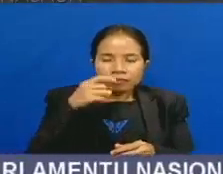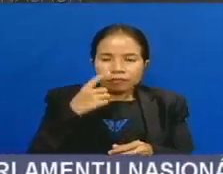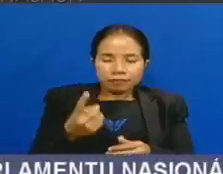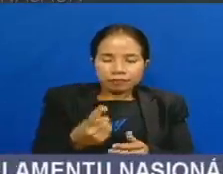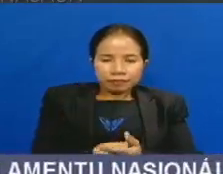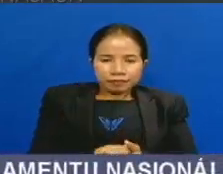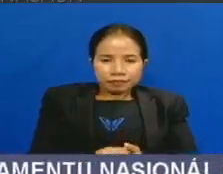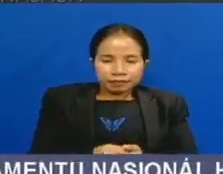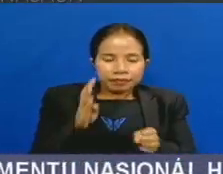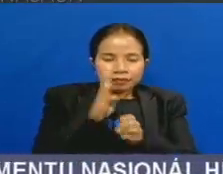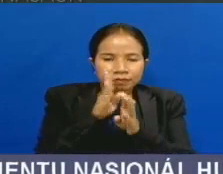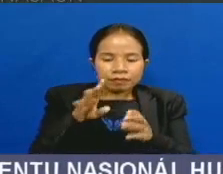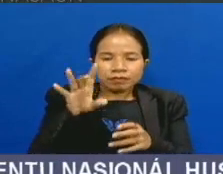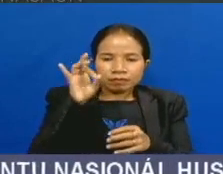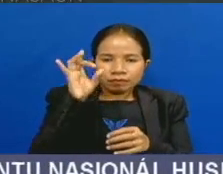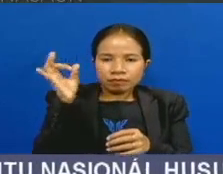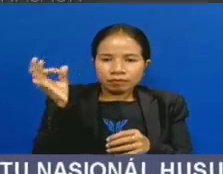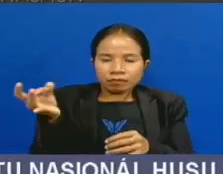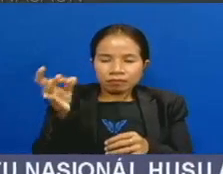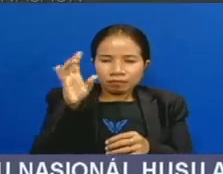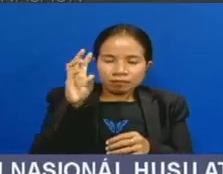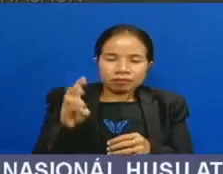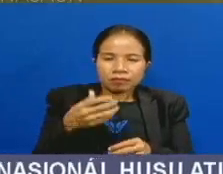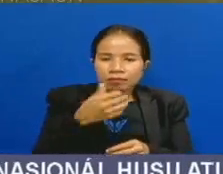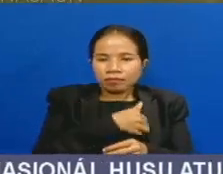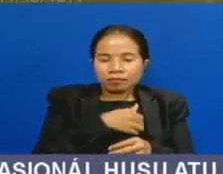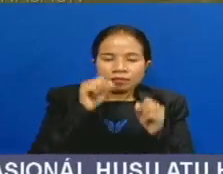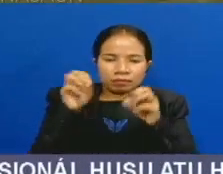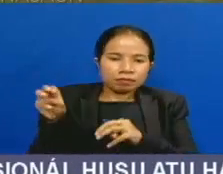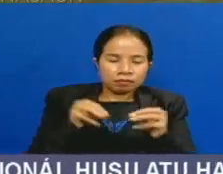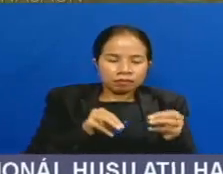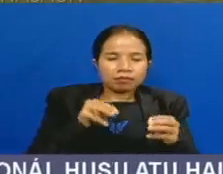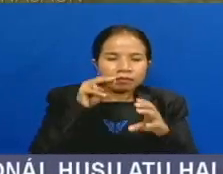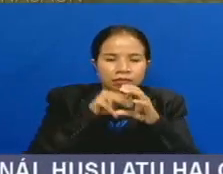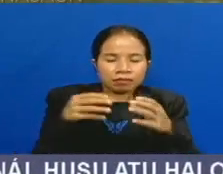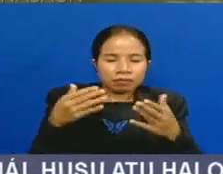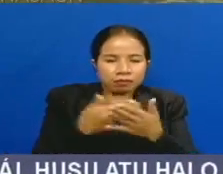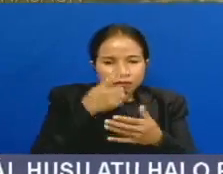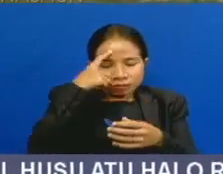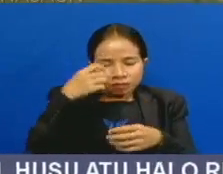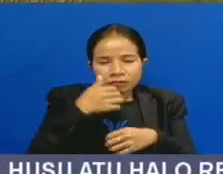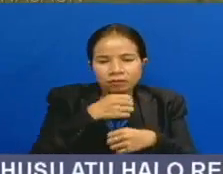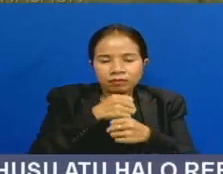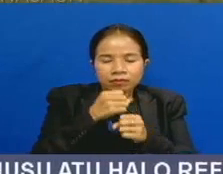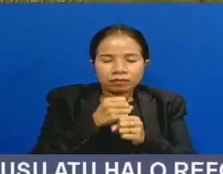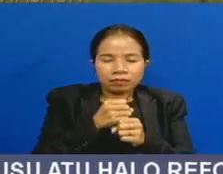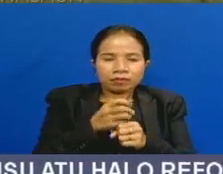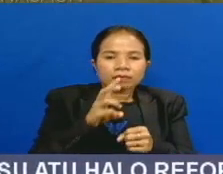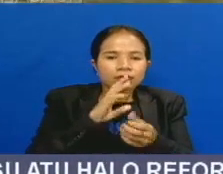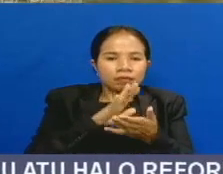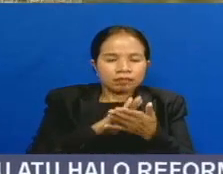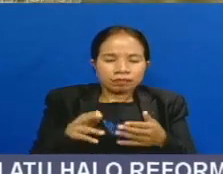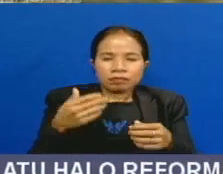argumenta, negociante atu sualu walunulu resinen, sidauk bele muda ba mercado fon, tamba sidauk canaliza bemos, sidauk